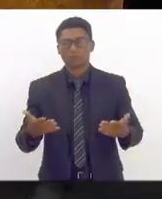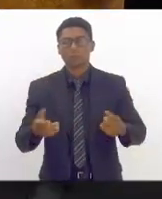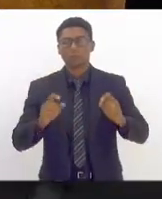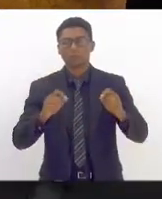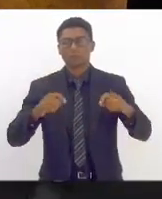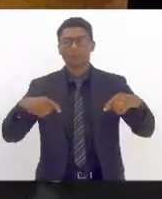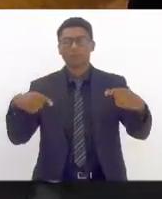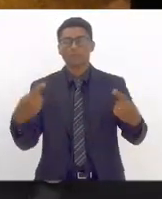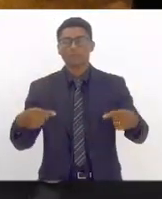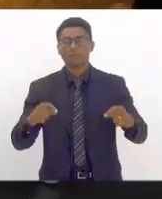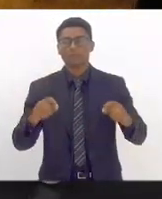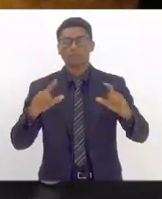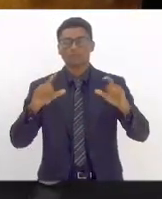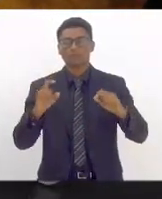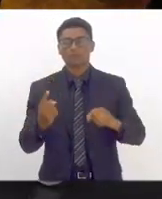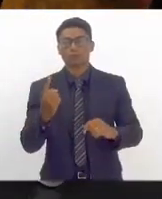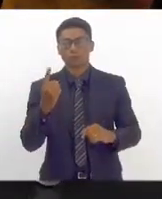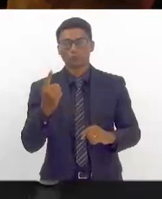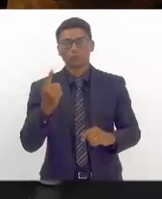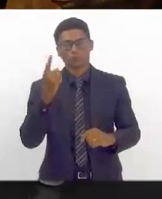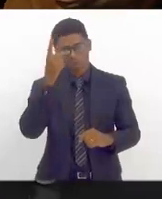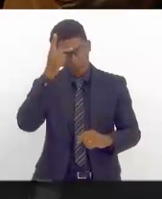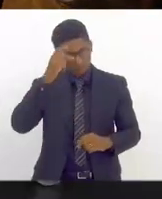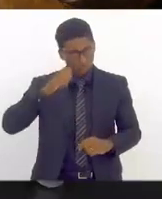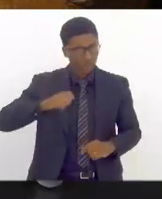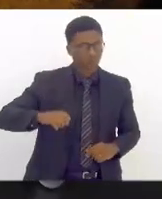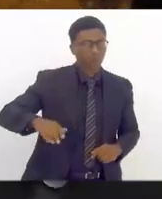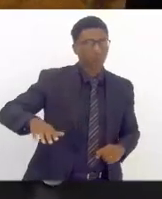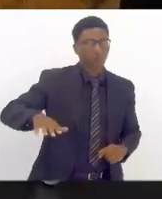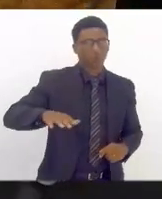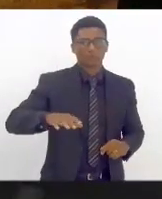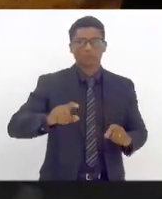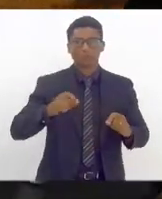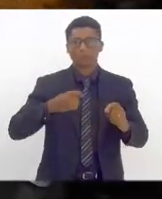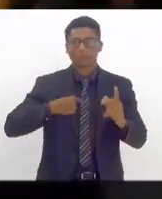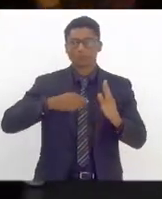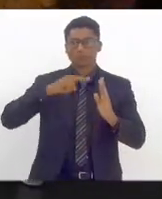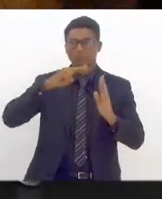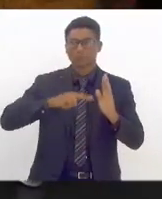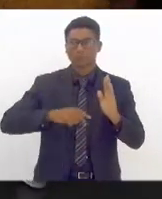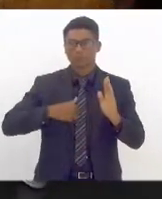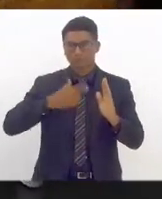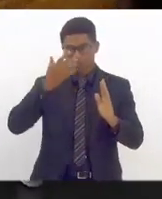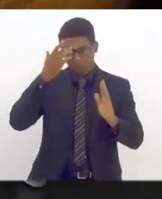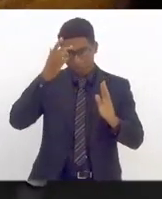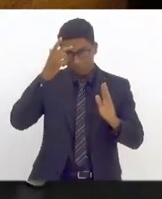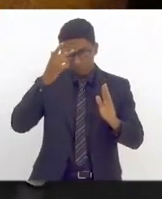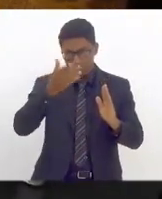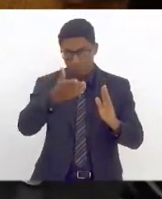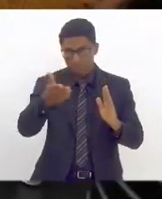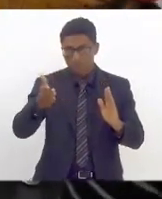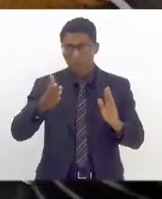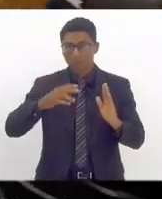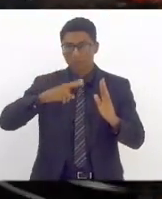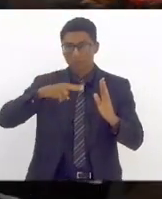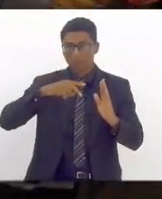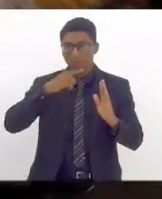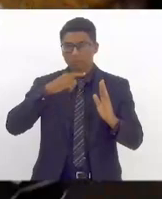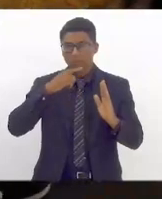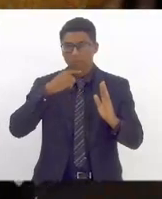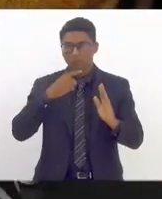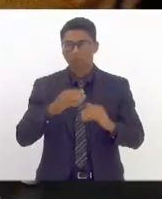de tirar uma única foto com todo mundo que eu acho que ninguém que tem muita gente que não consegue ler